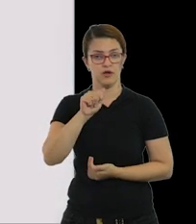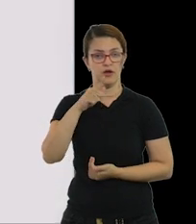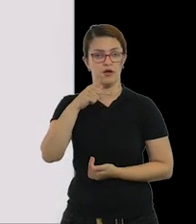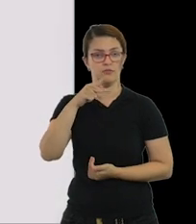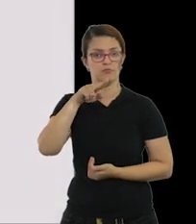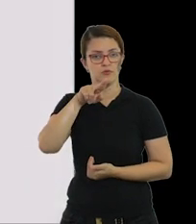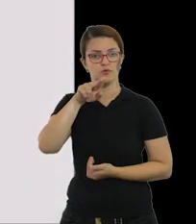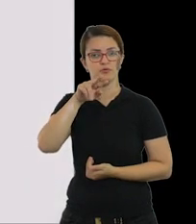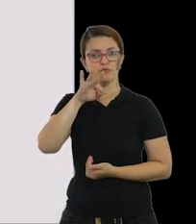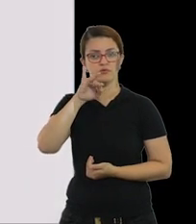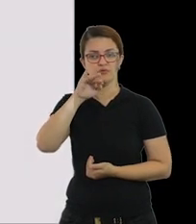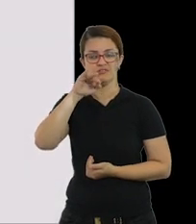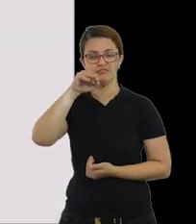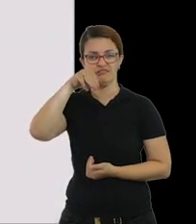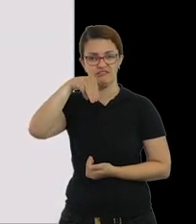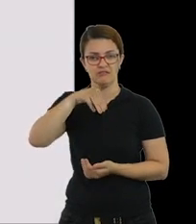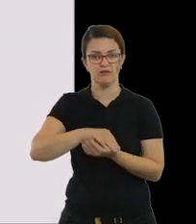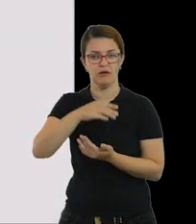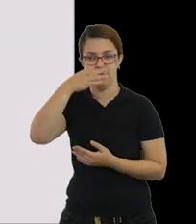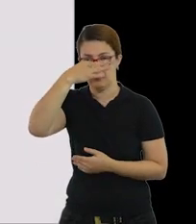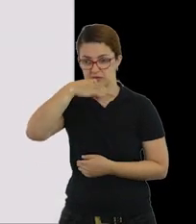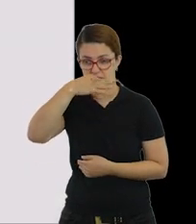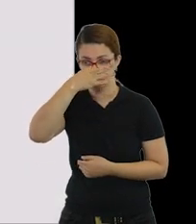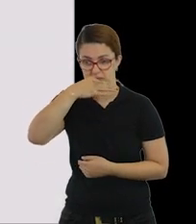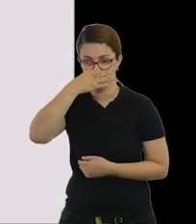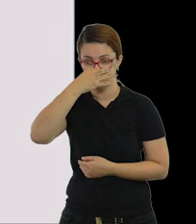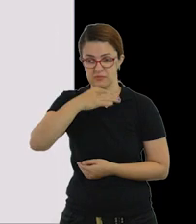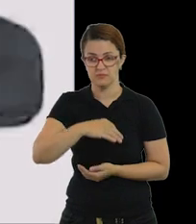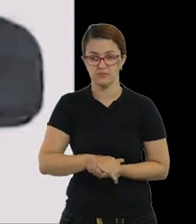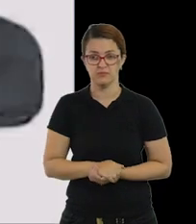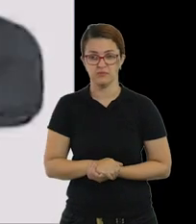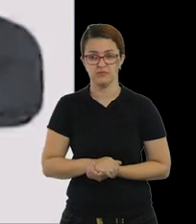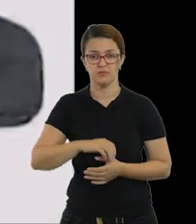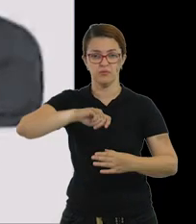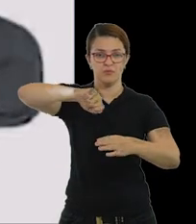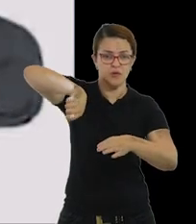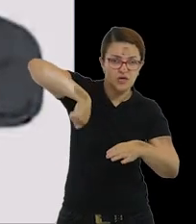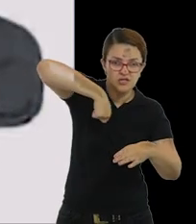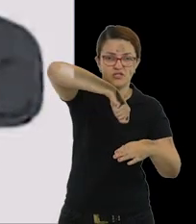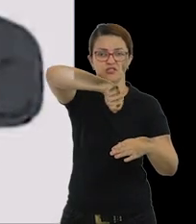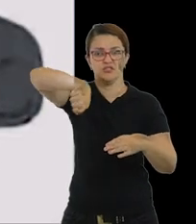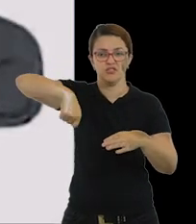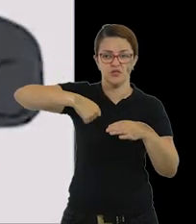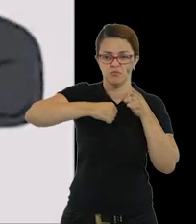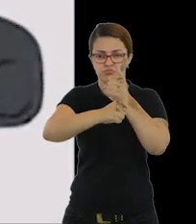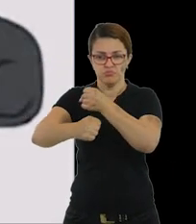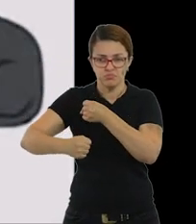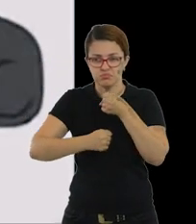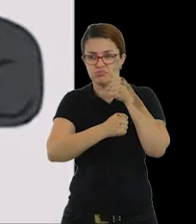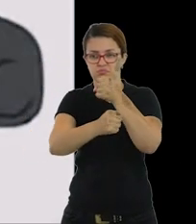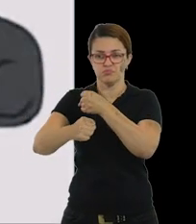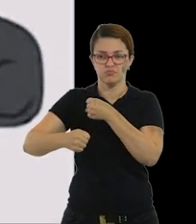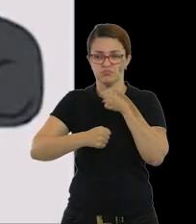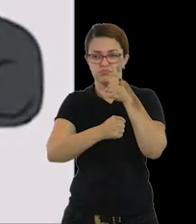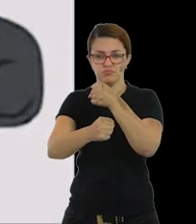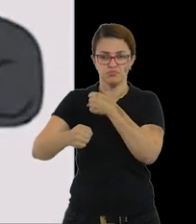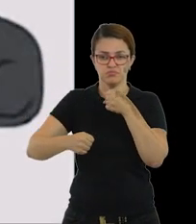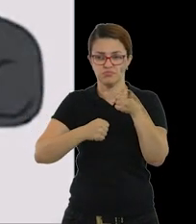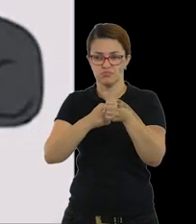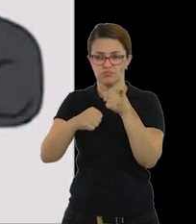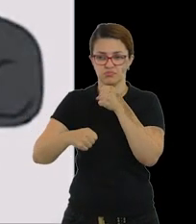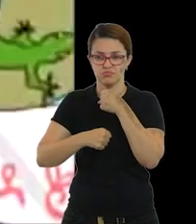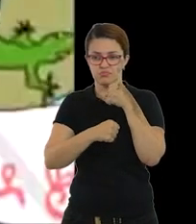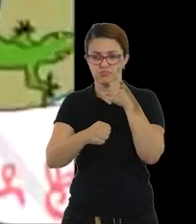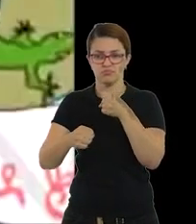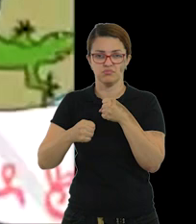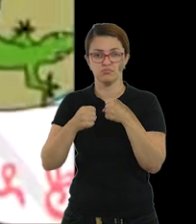Rasputin, atin, ai de mim, resmunga a bruxa, enquanto mexe e remexe o seu imenso